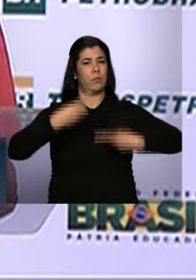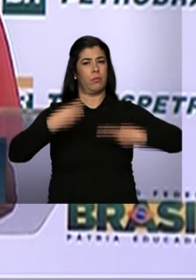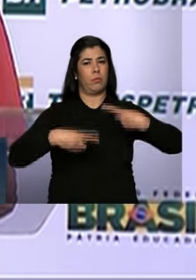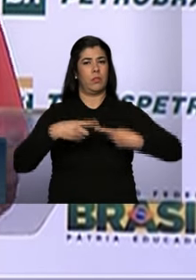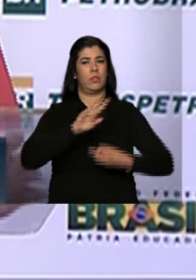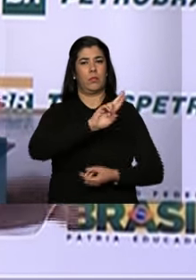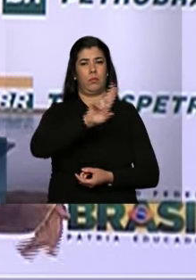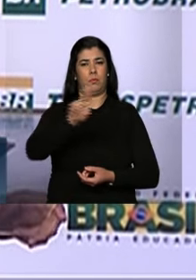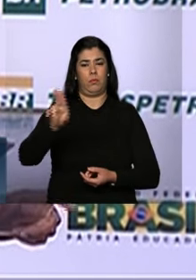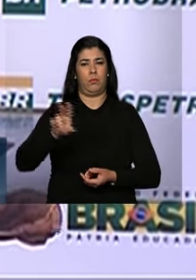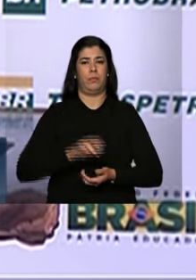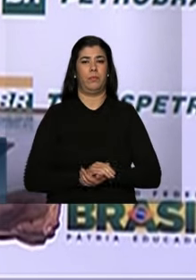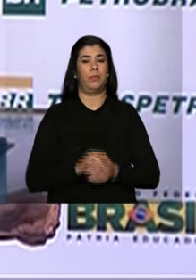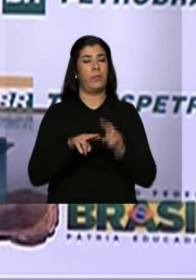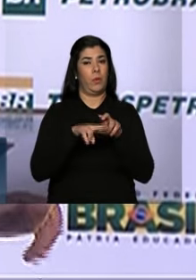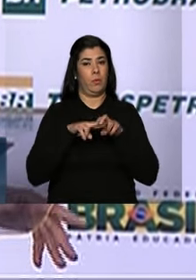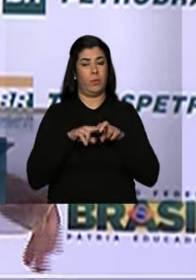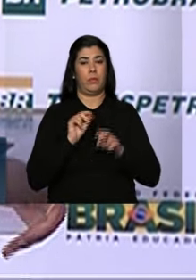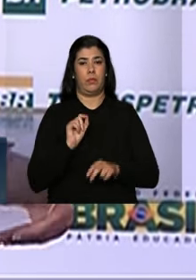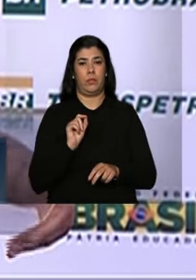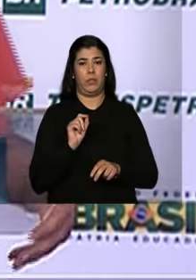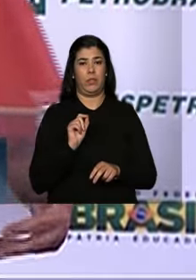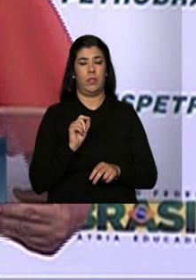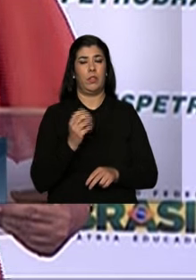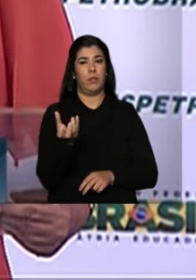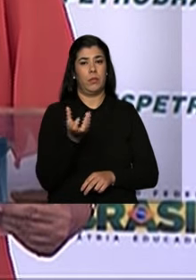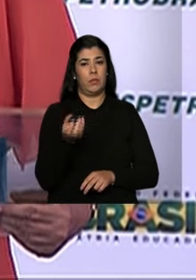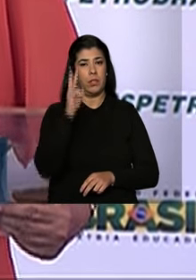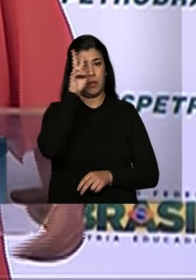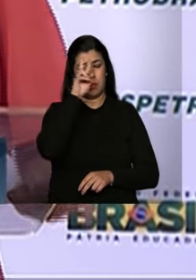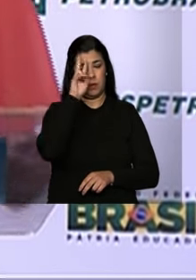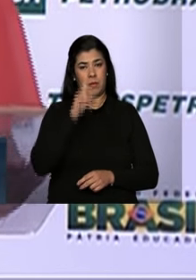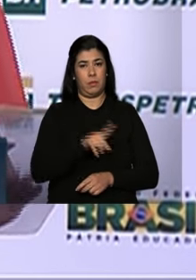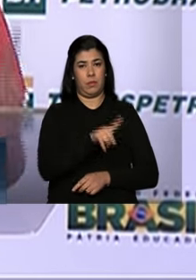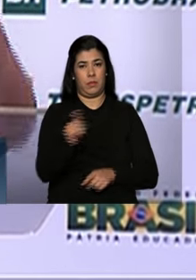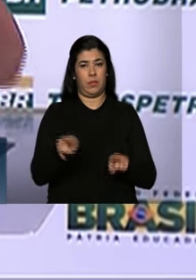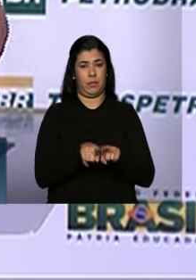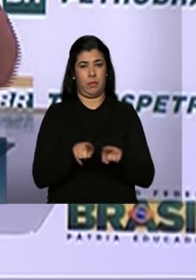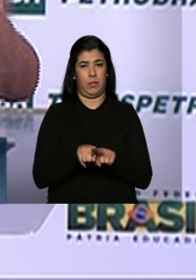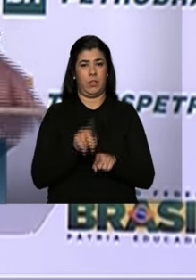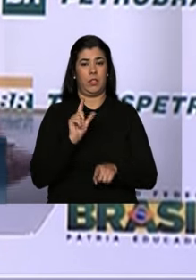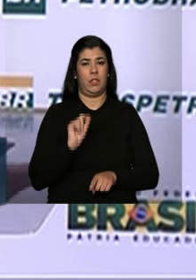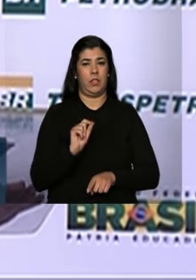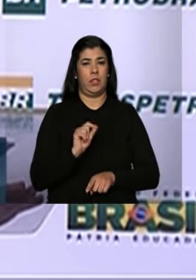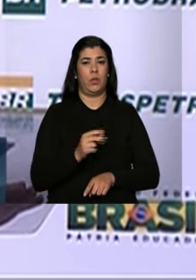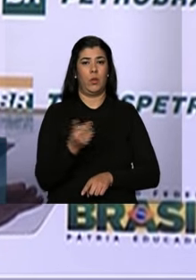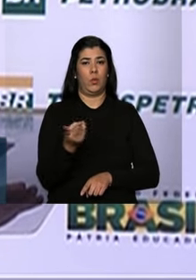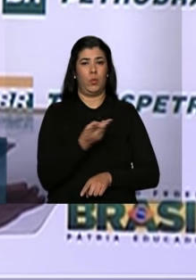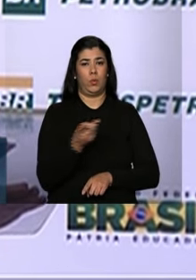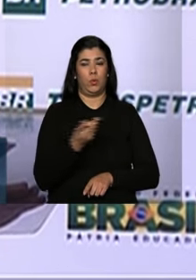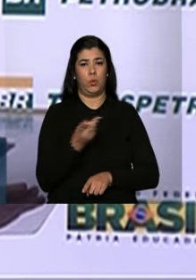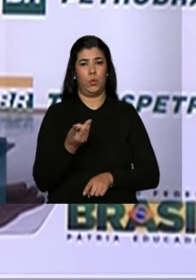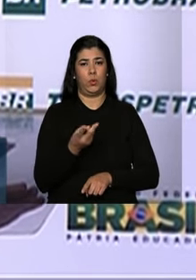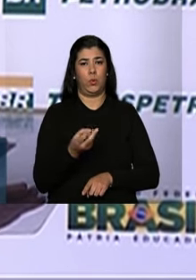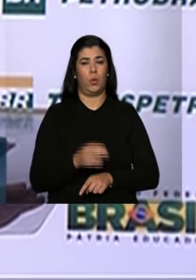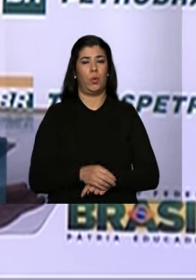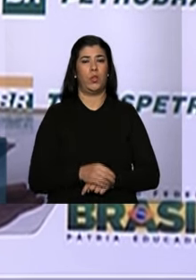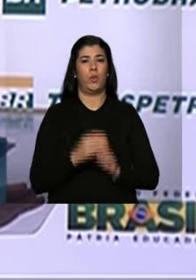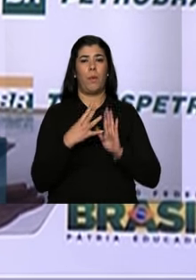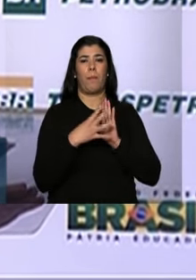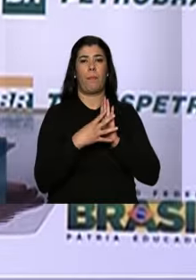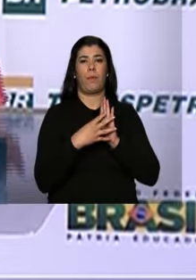competitivos. Portanto, quero dizer também que os dois modelos que vigem no